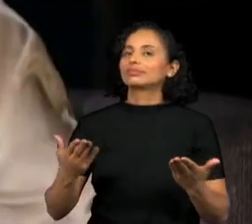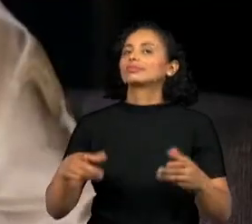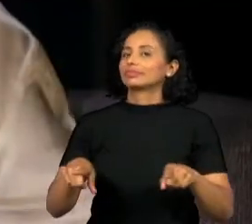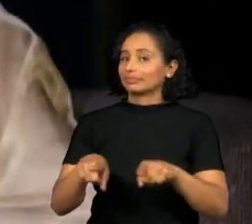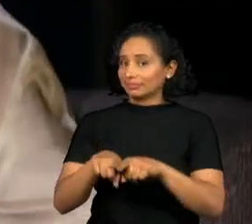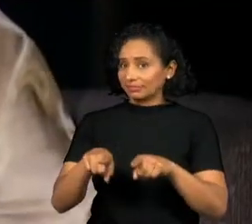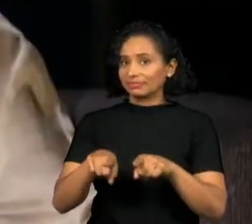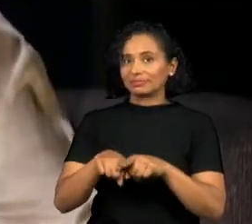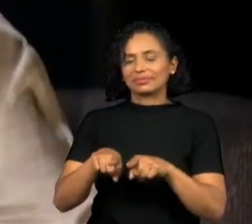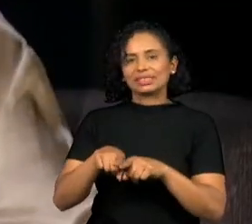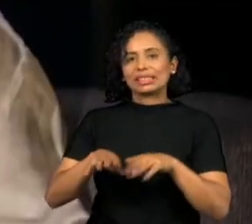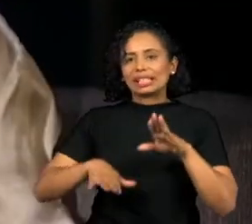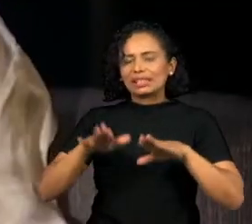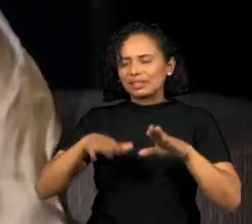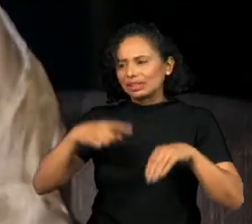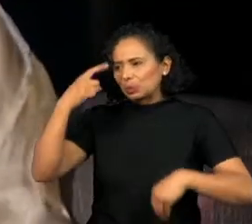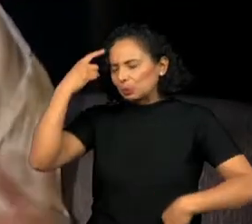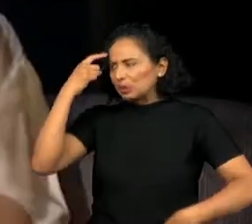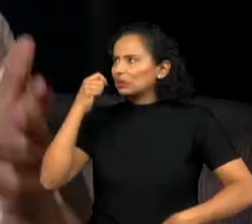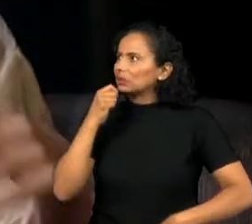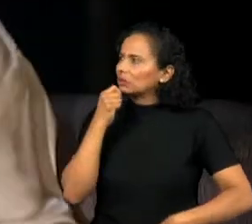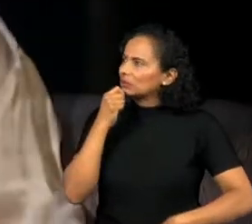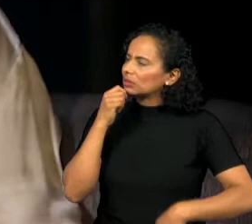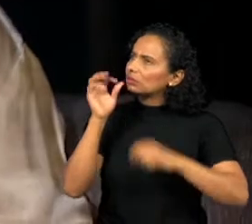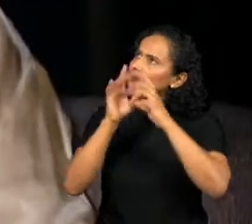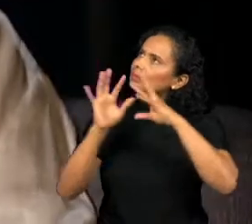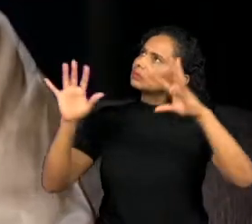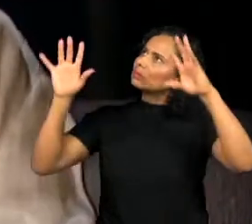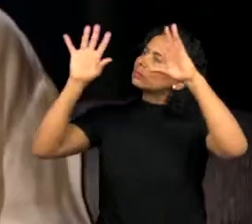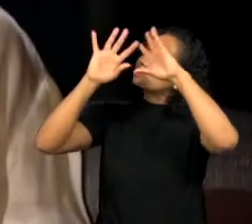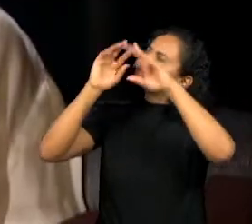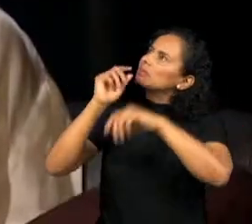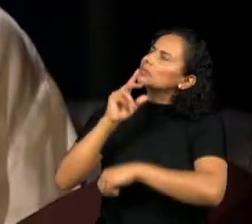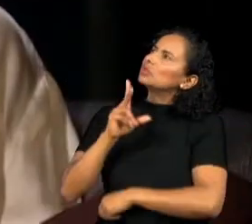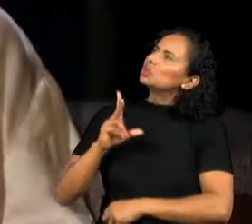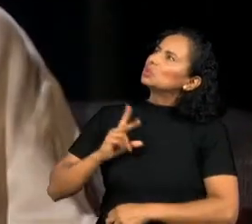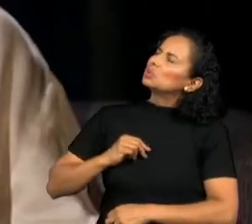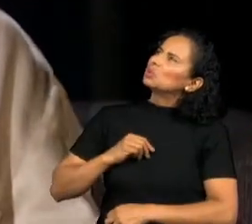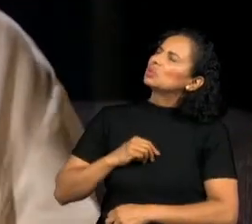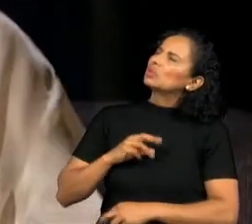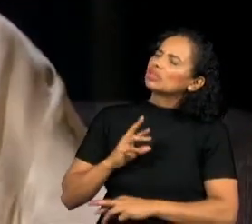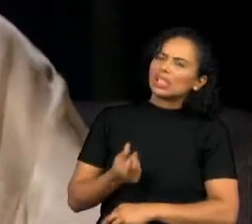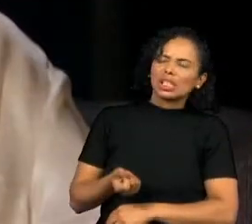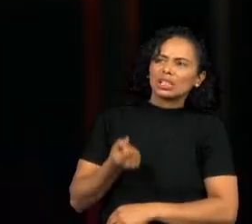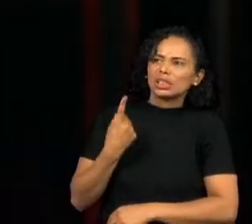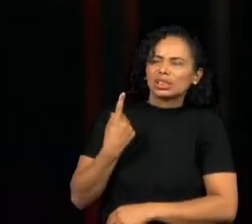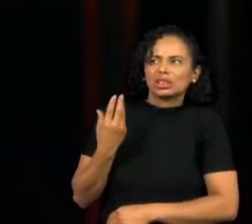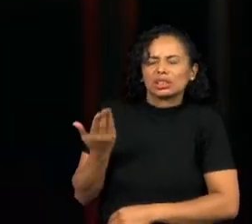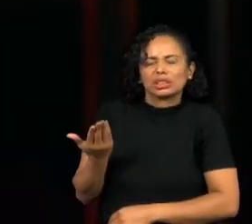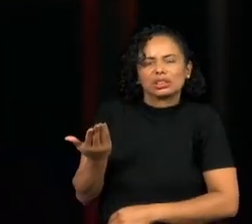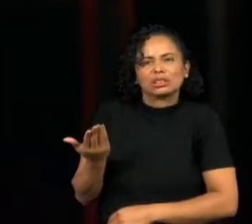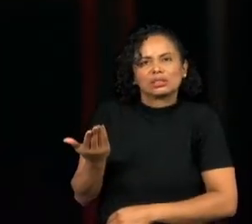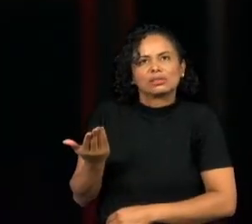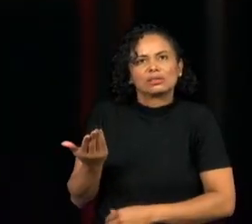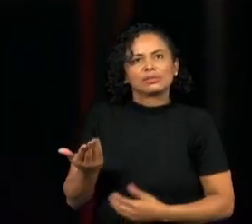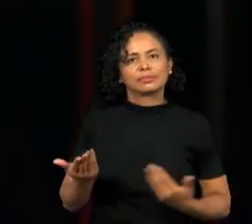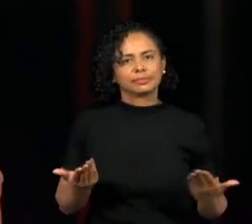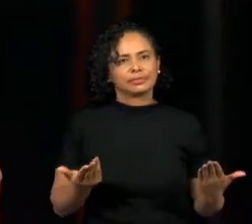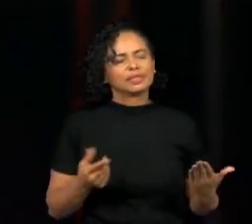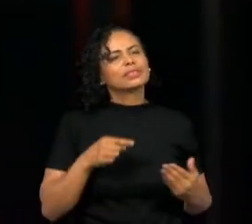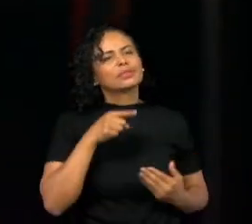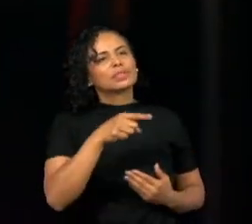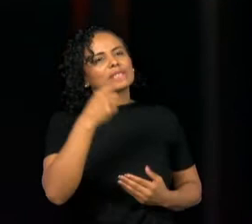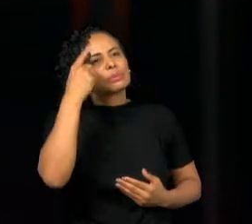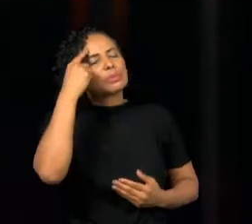eu tenho a gente vou pessoa começou lá eu ficar E aí eu fico não mas tá bem sei que esse aqui é muito estranho para mim isso te faz que eu tive o